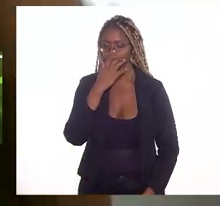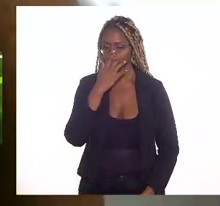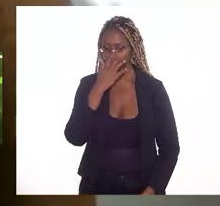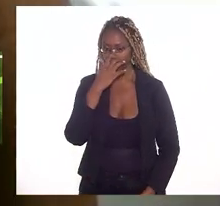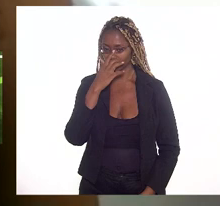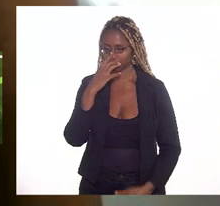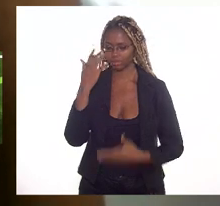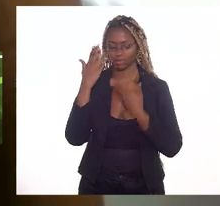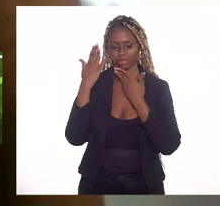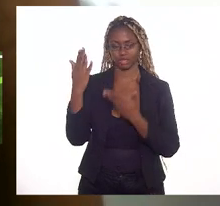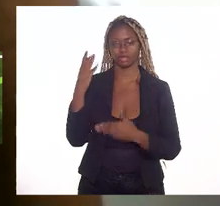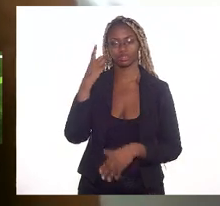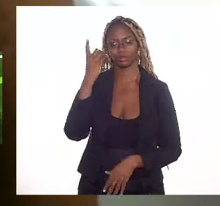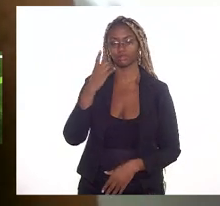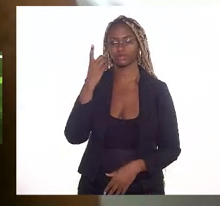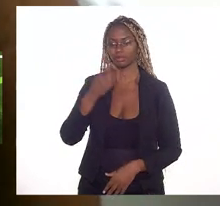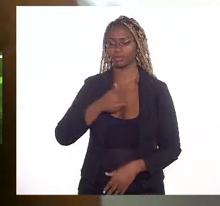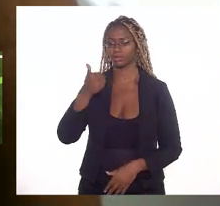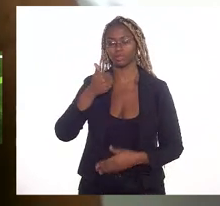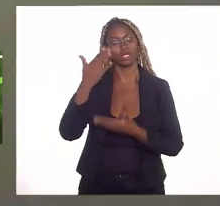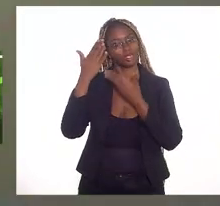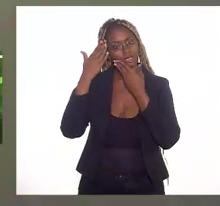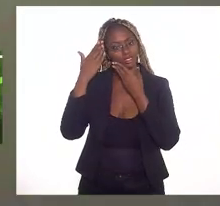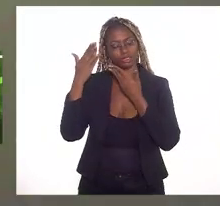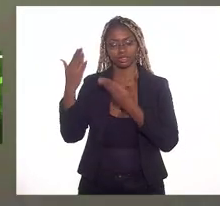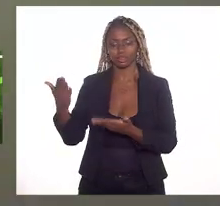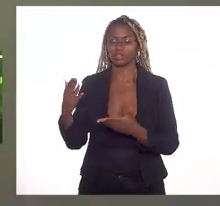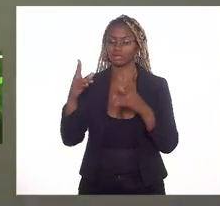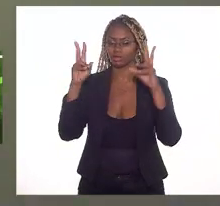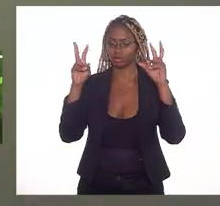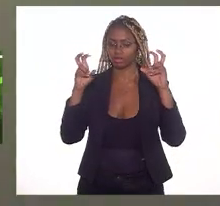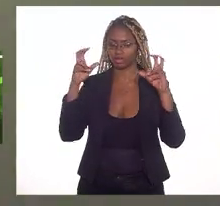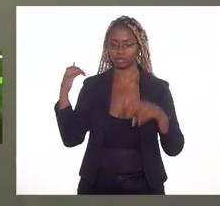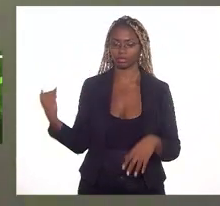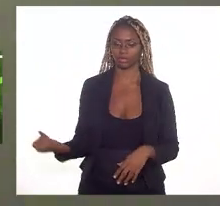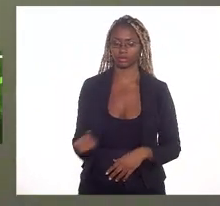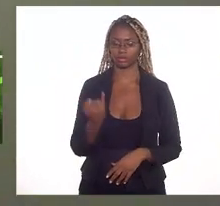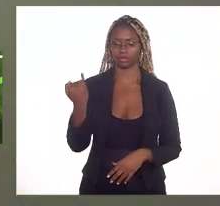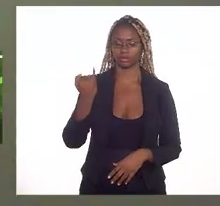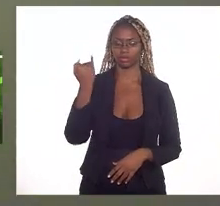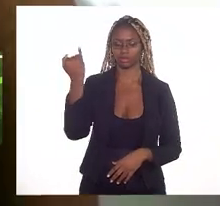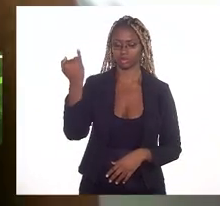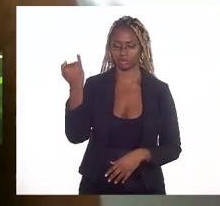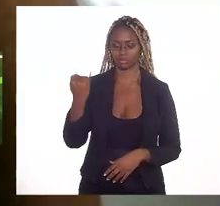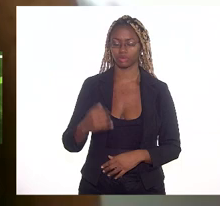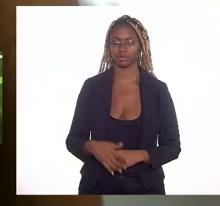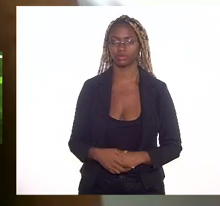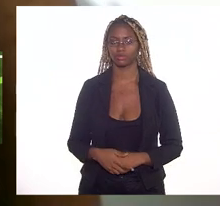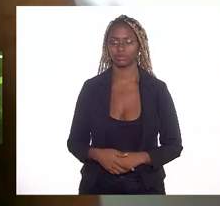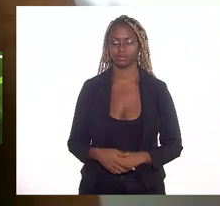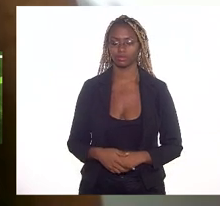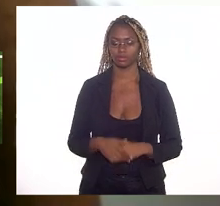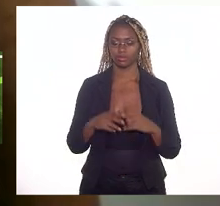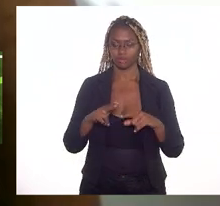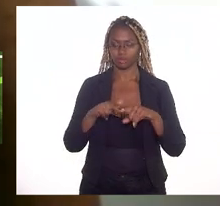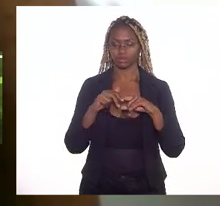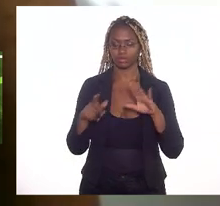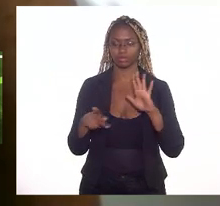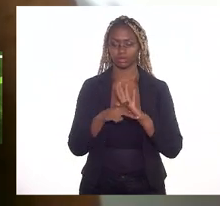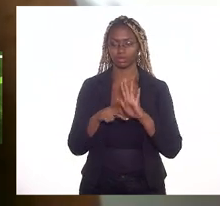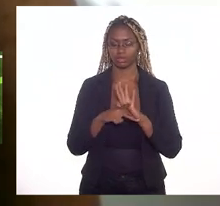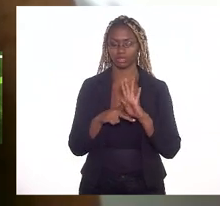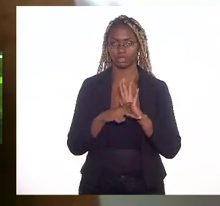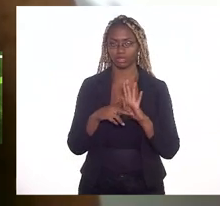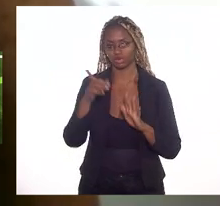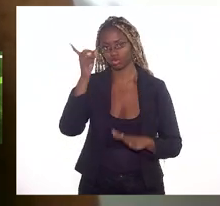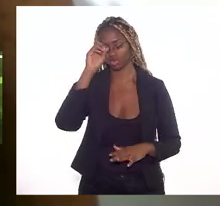Obrigada, deputada. Em primeiro lugar, agradecer um tema muito importante, porque isso faz parte do nosso cotidiano,